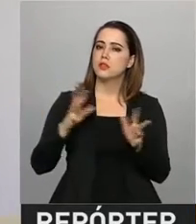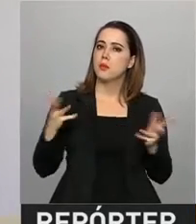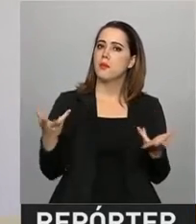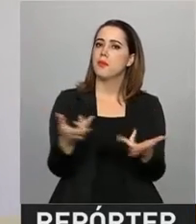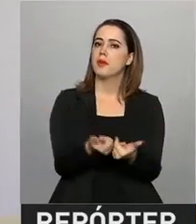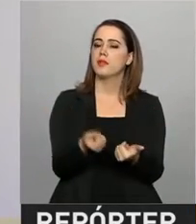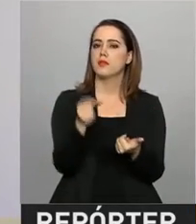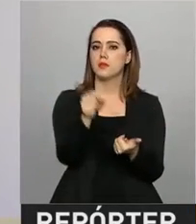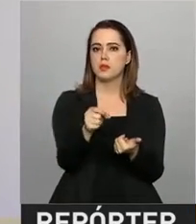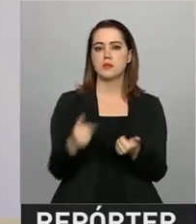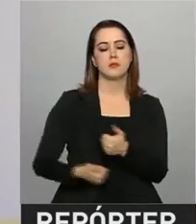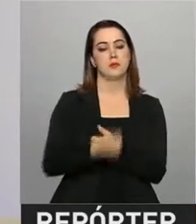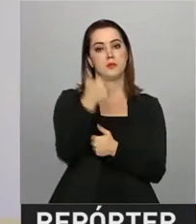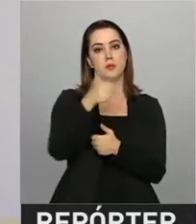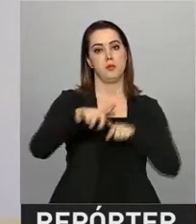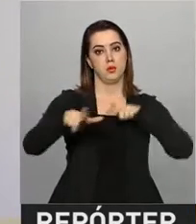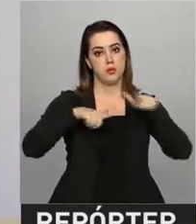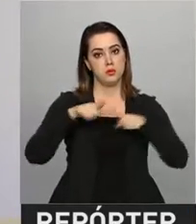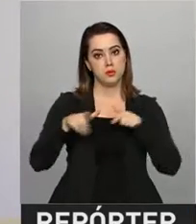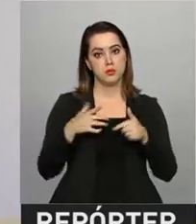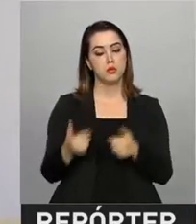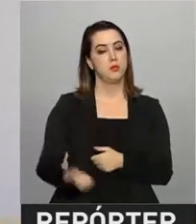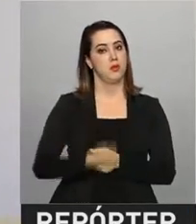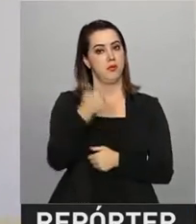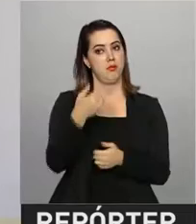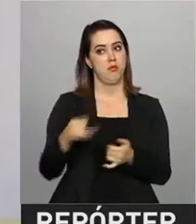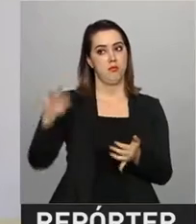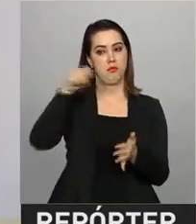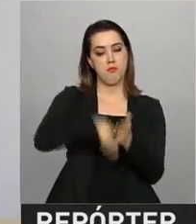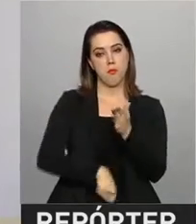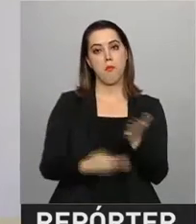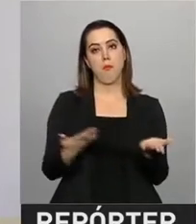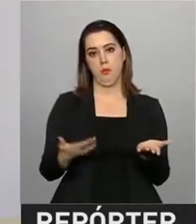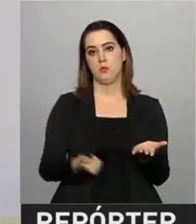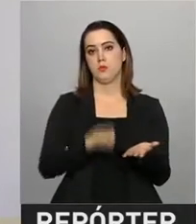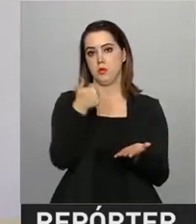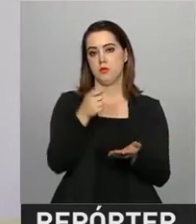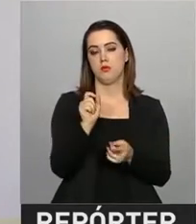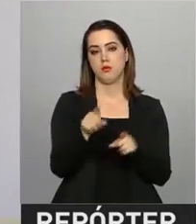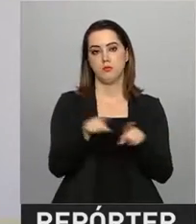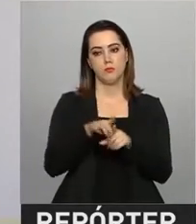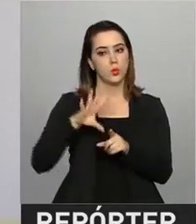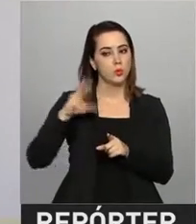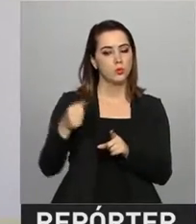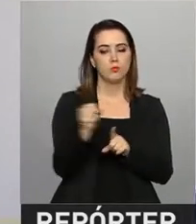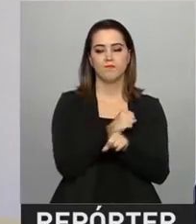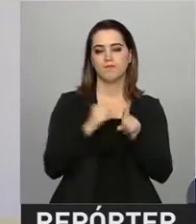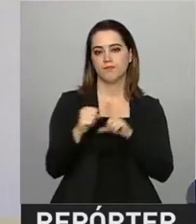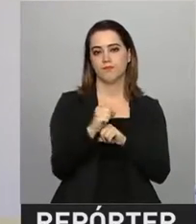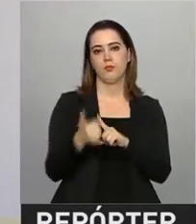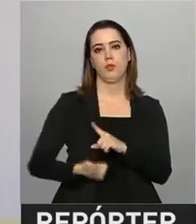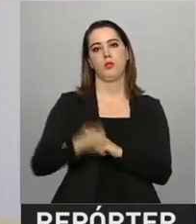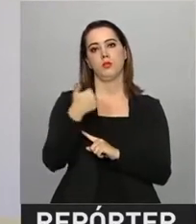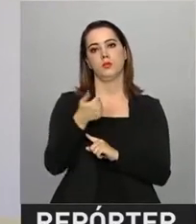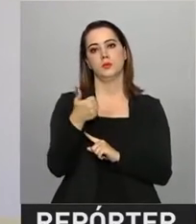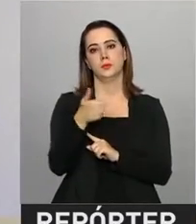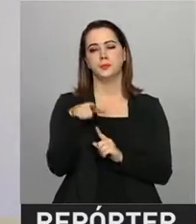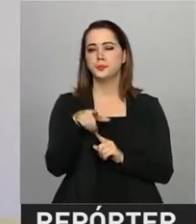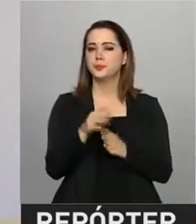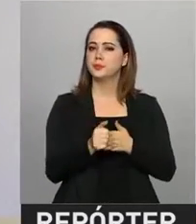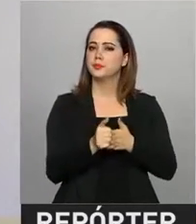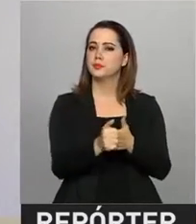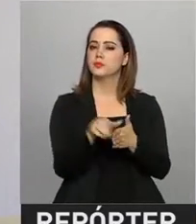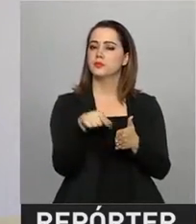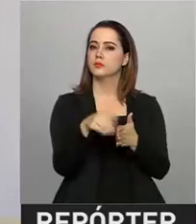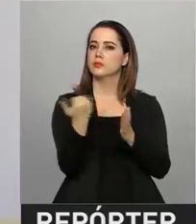mais emprego são mais impostos que o governo cobra enfim todas idade consegue ganhar nessa direção é que o